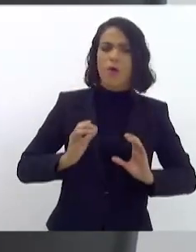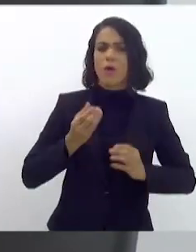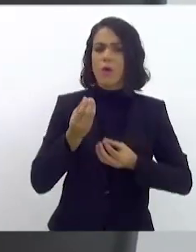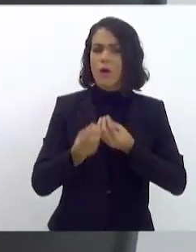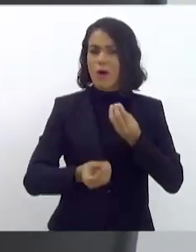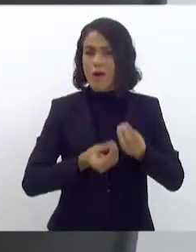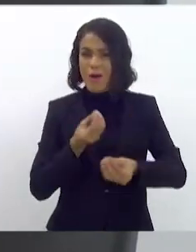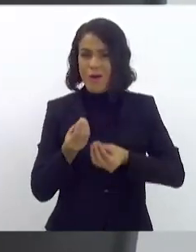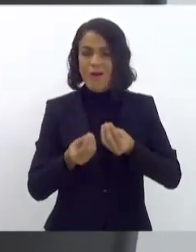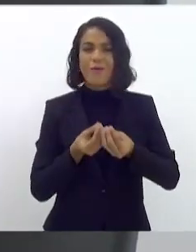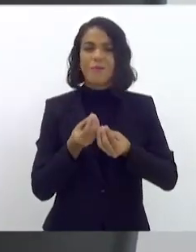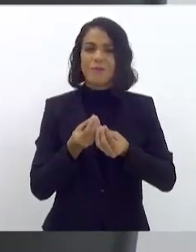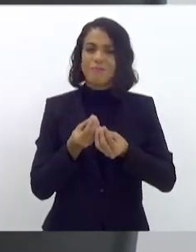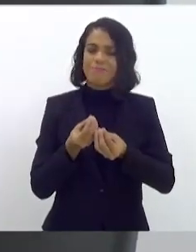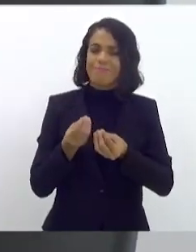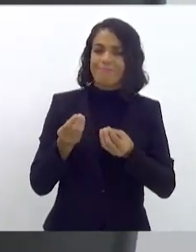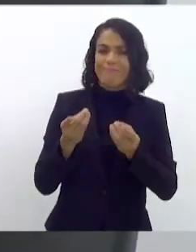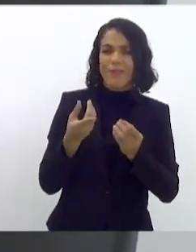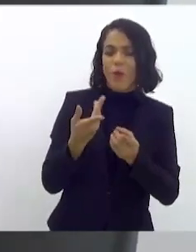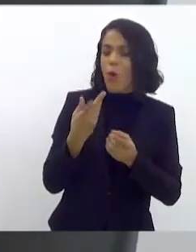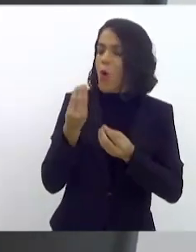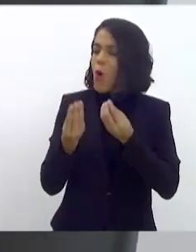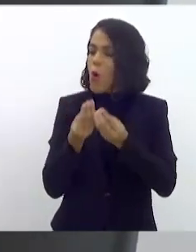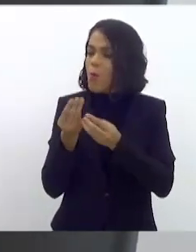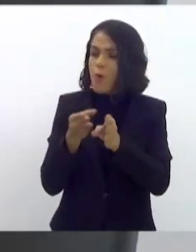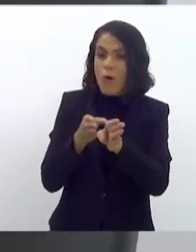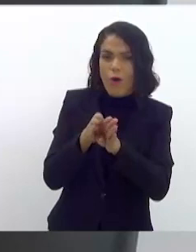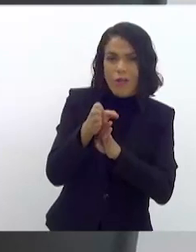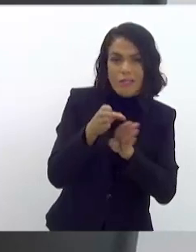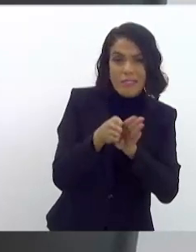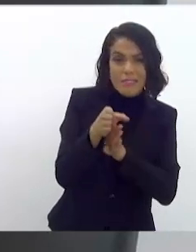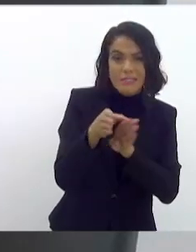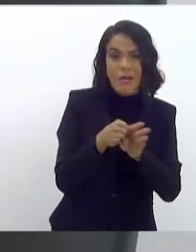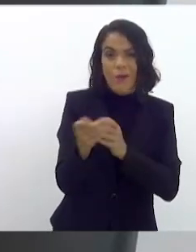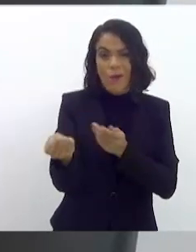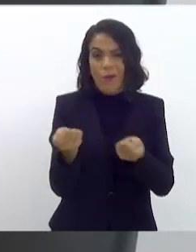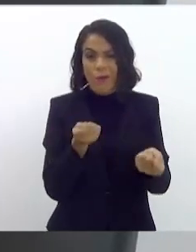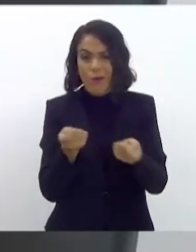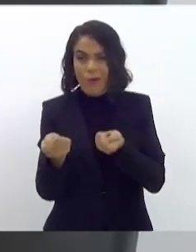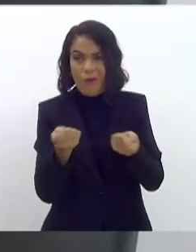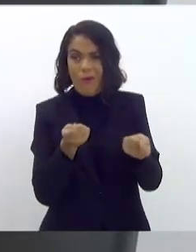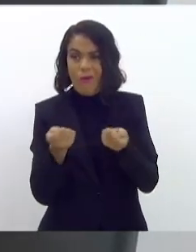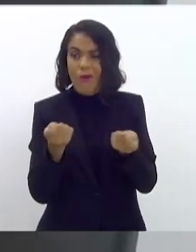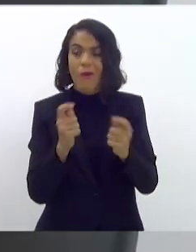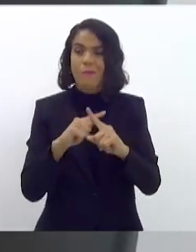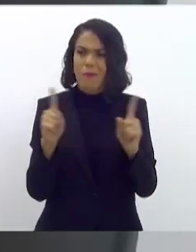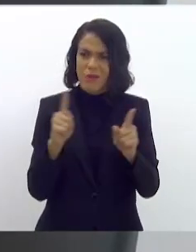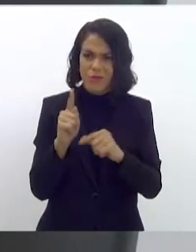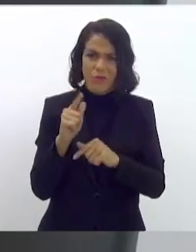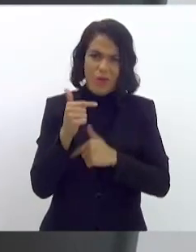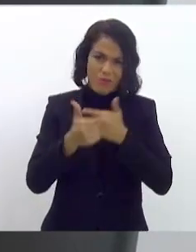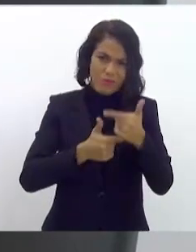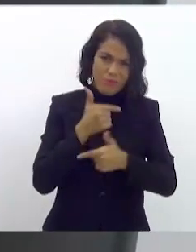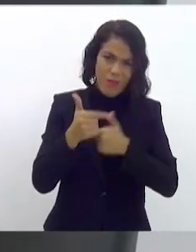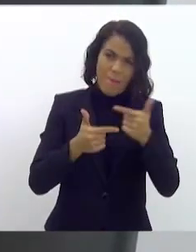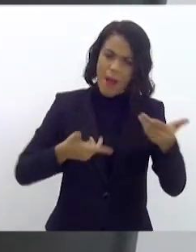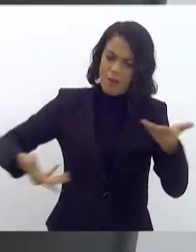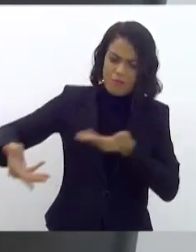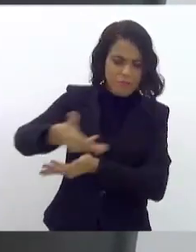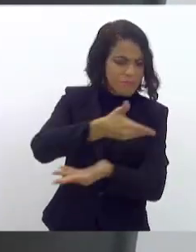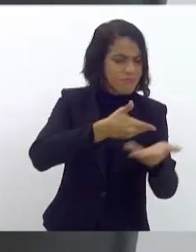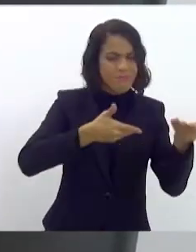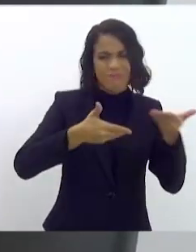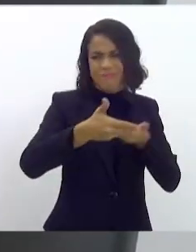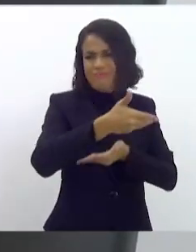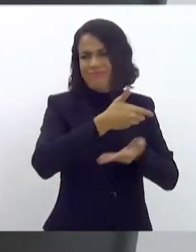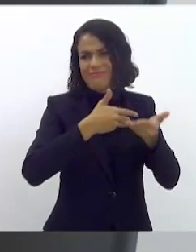a dinâmica das oitivas, das reuniões, mas essa não é uma tarefa que não seja compartilhada com todos